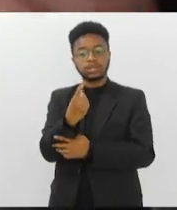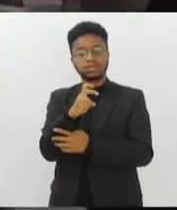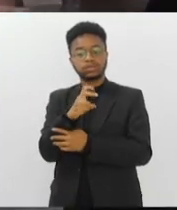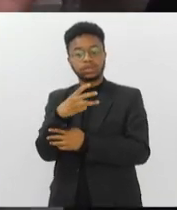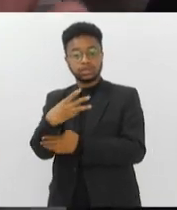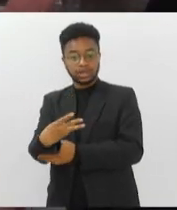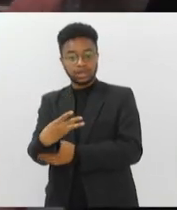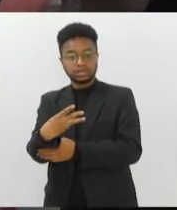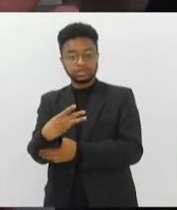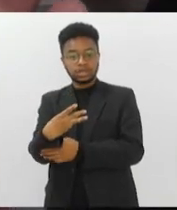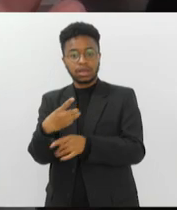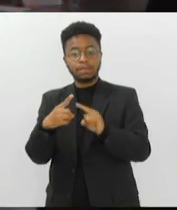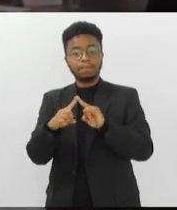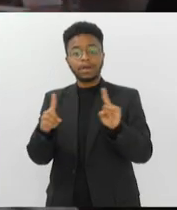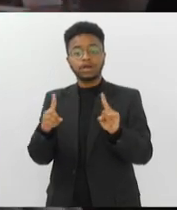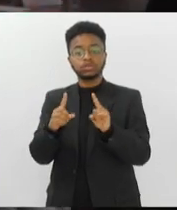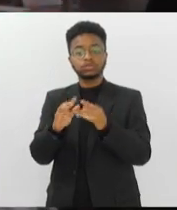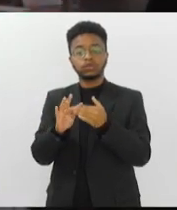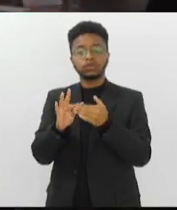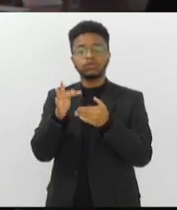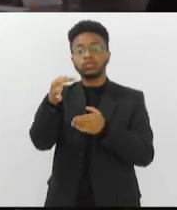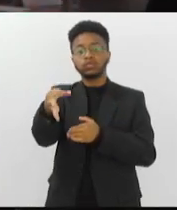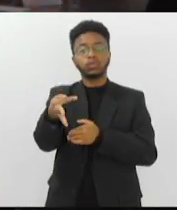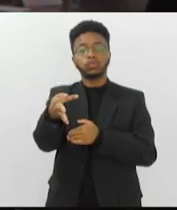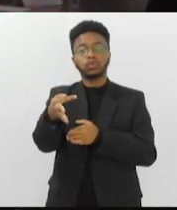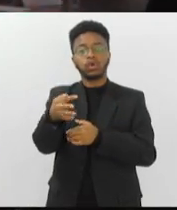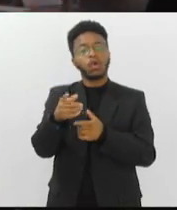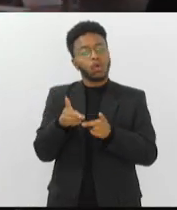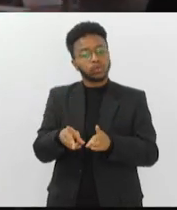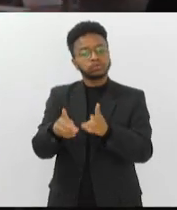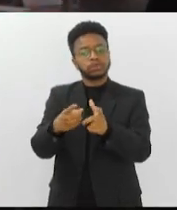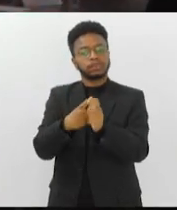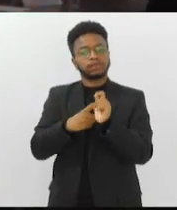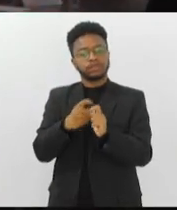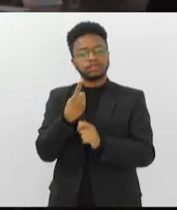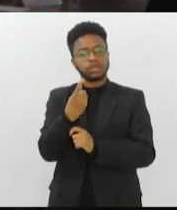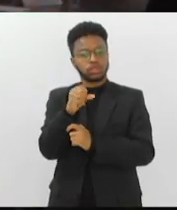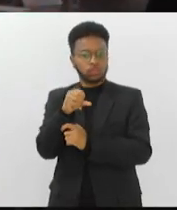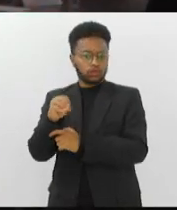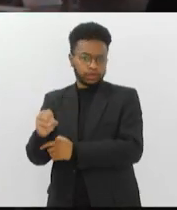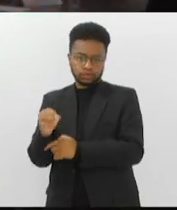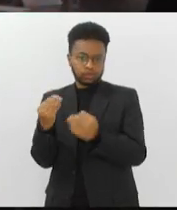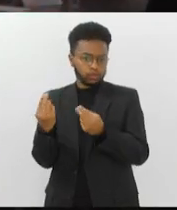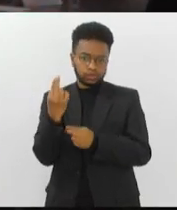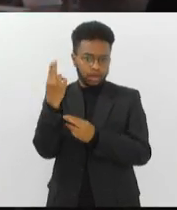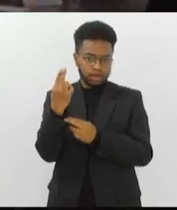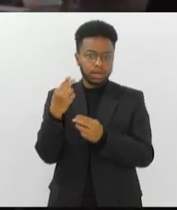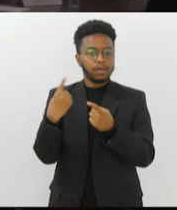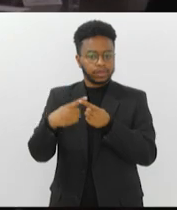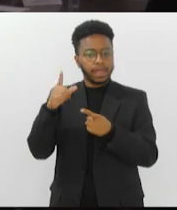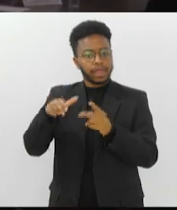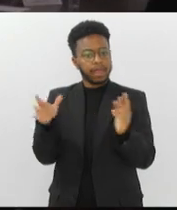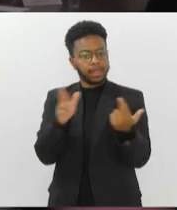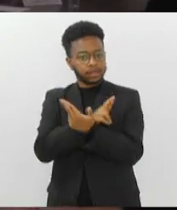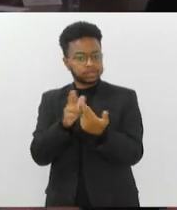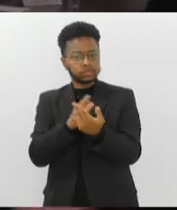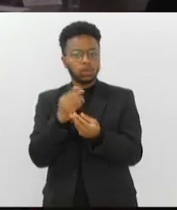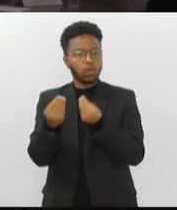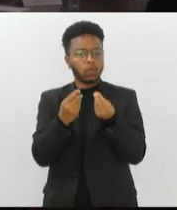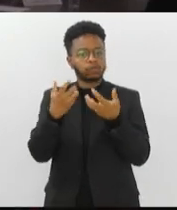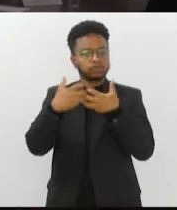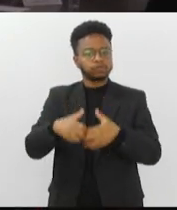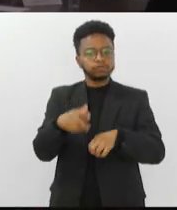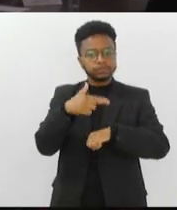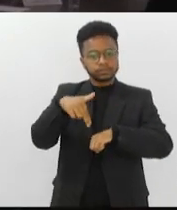153, aí olha para frente, olha para lá, ainda está devendo 190. É isso que é a relação do Estado com a União, ou